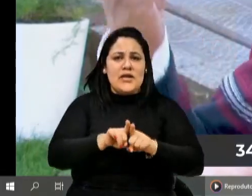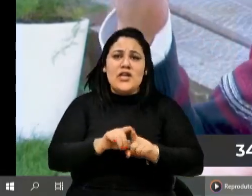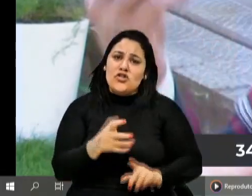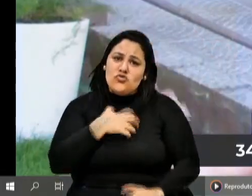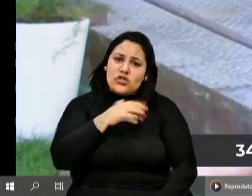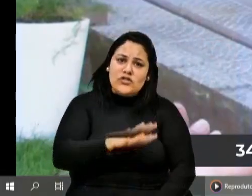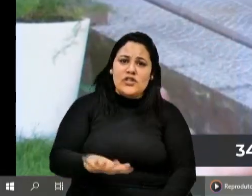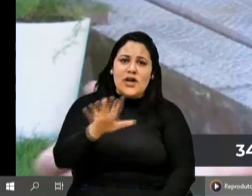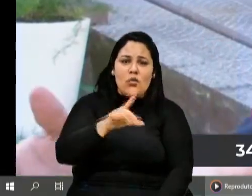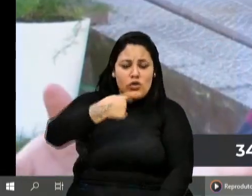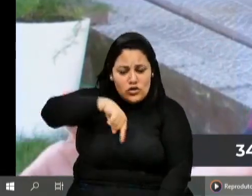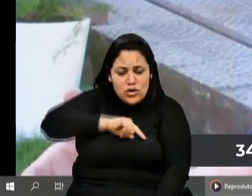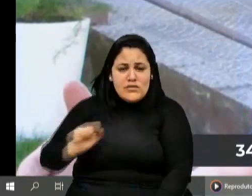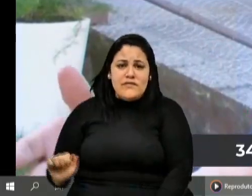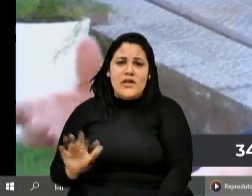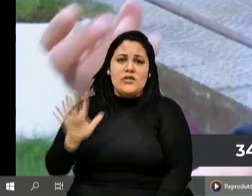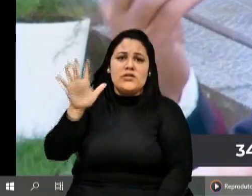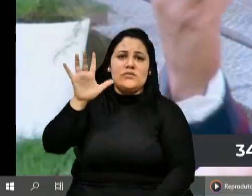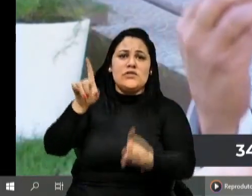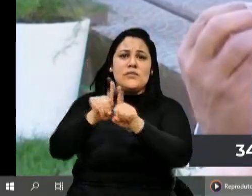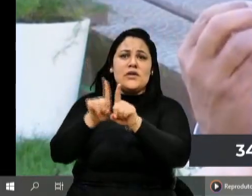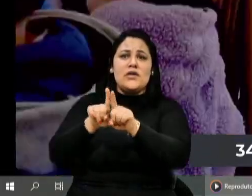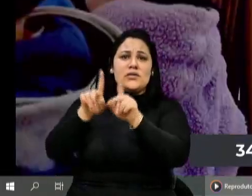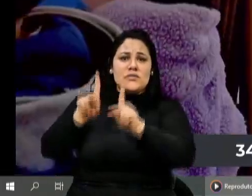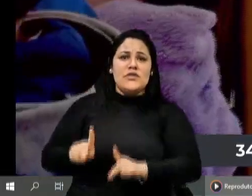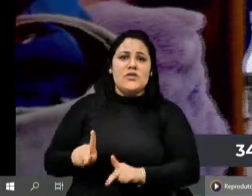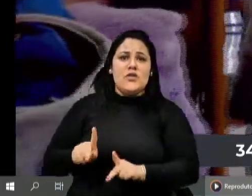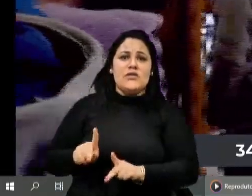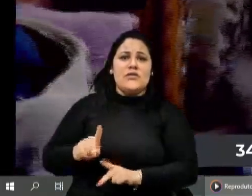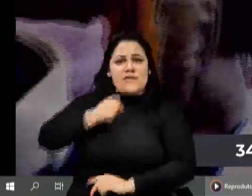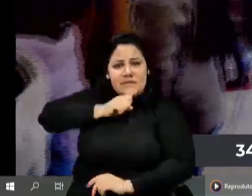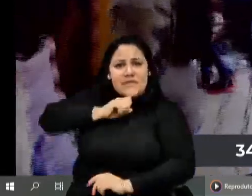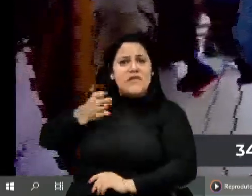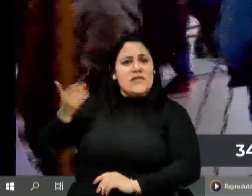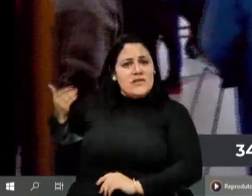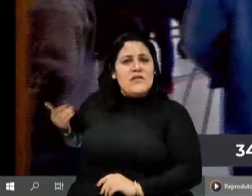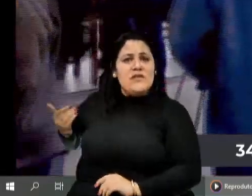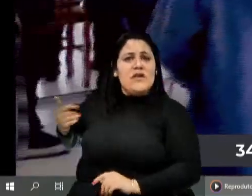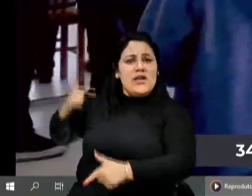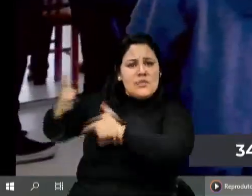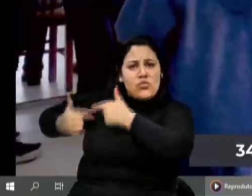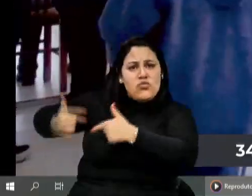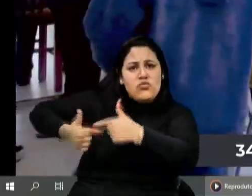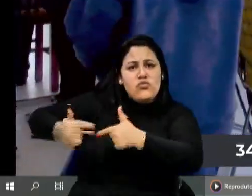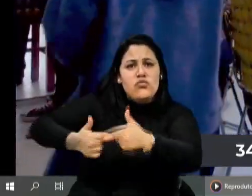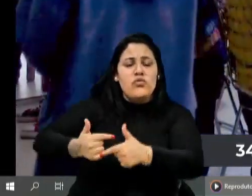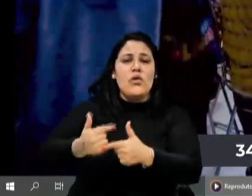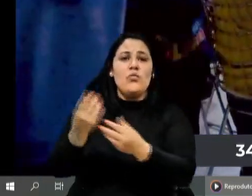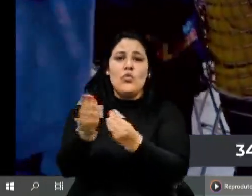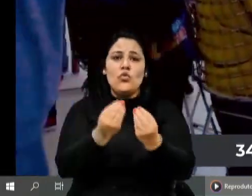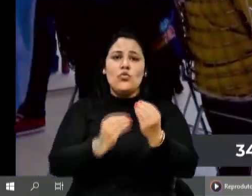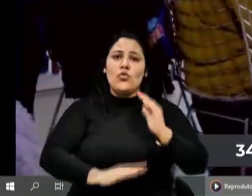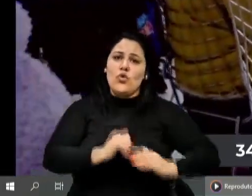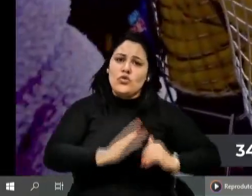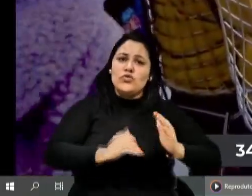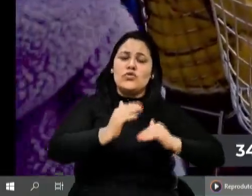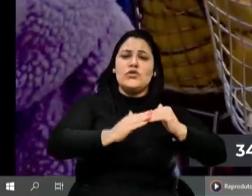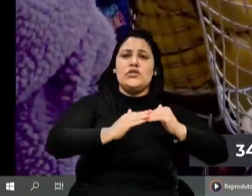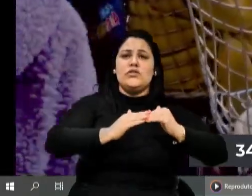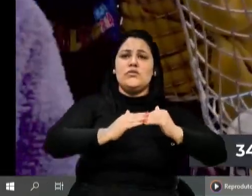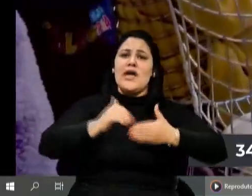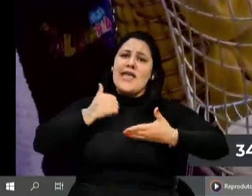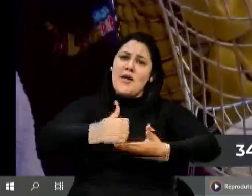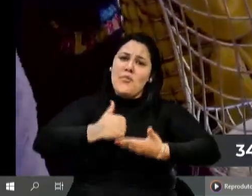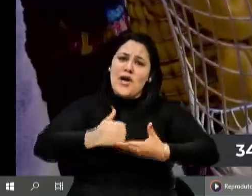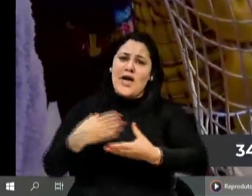possa estar valorizando as pessoas que chegaram antes de nós e que trabalharam tanto e que construíram e que, de alguma forma, contribuíram